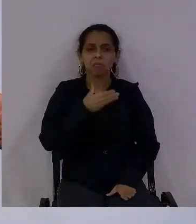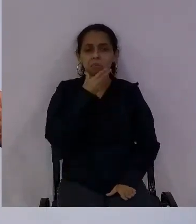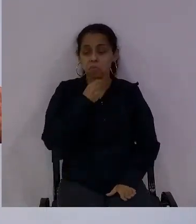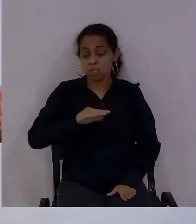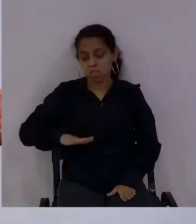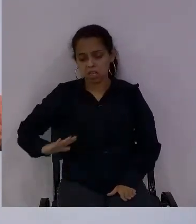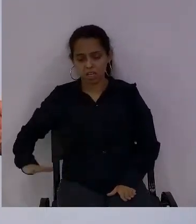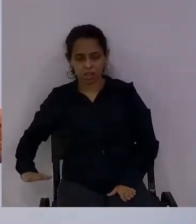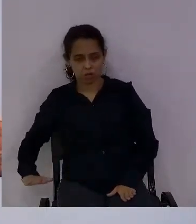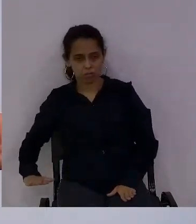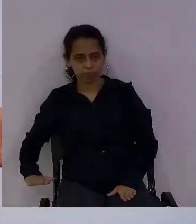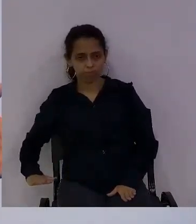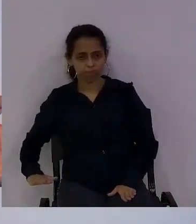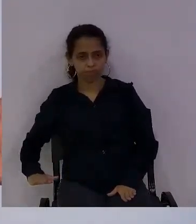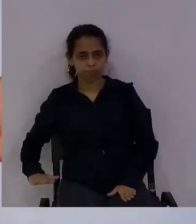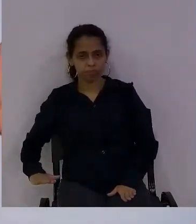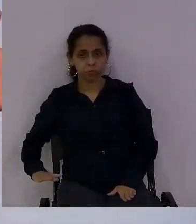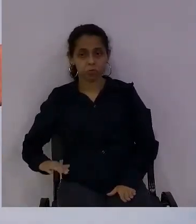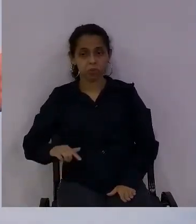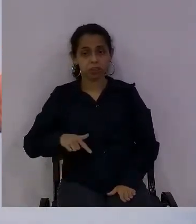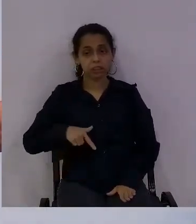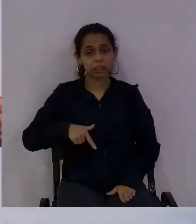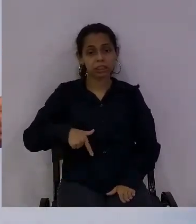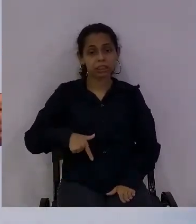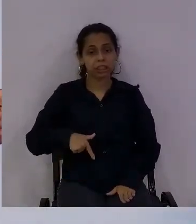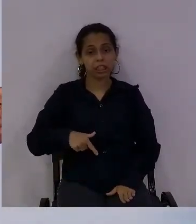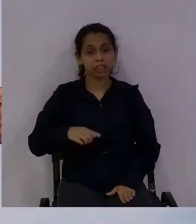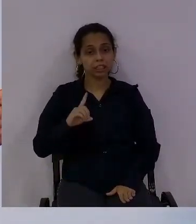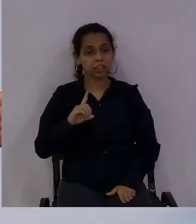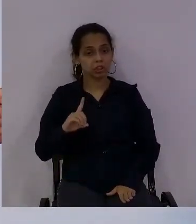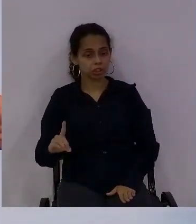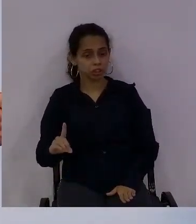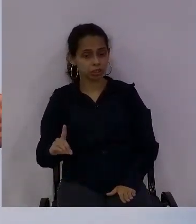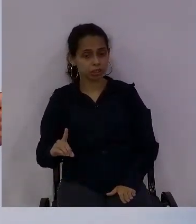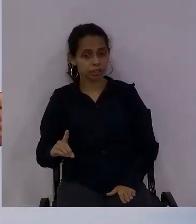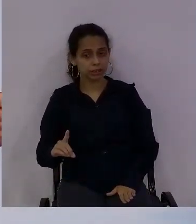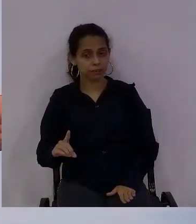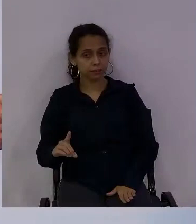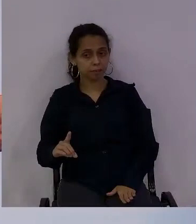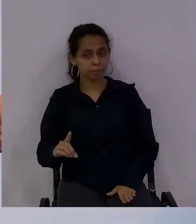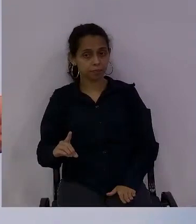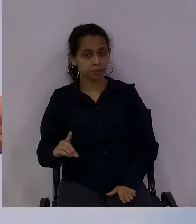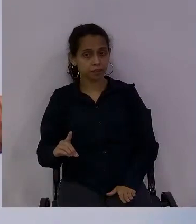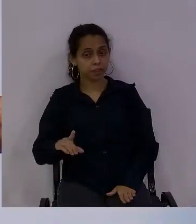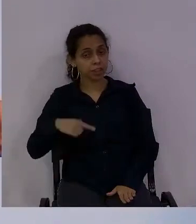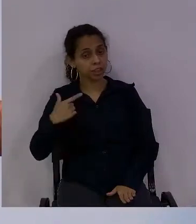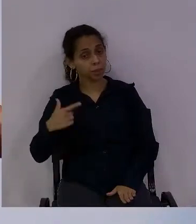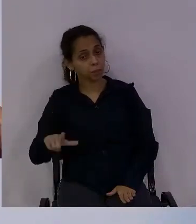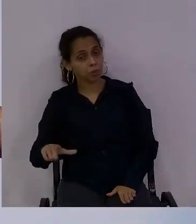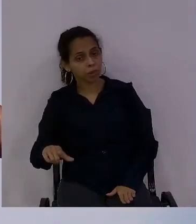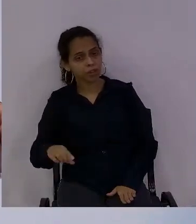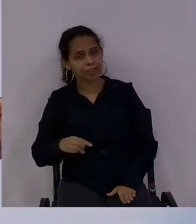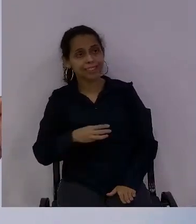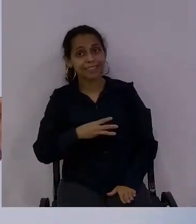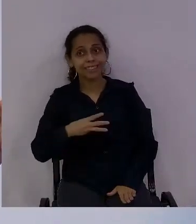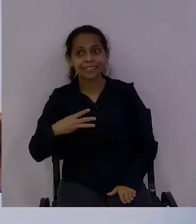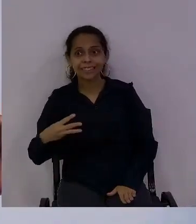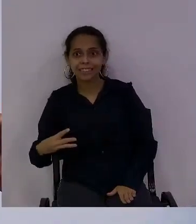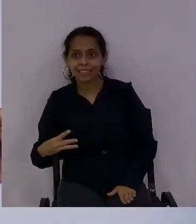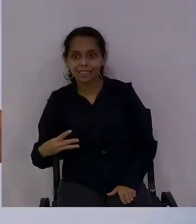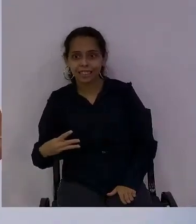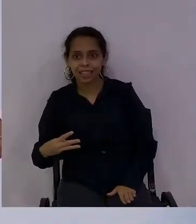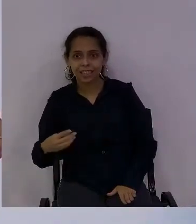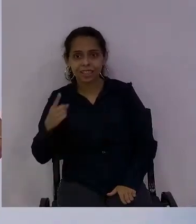vir a circuncisão, e depois mais 33 dias de afastamento daquela mãe do restante